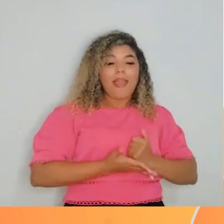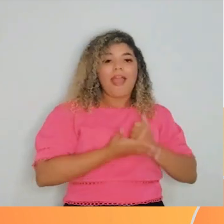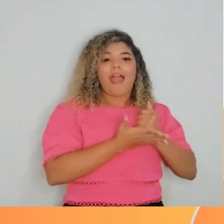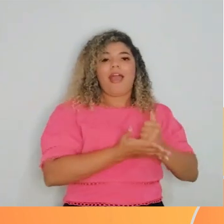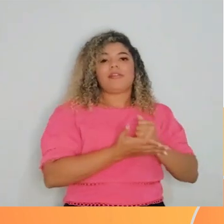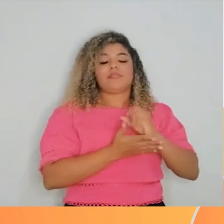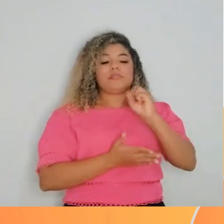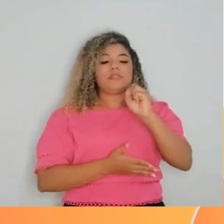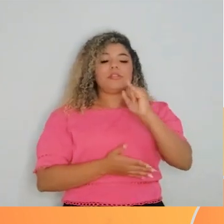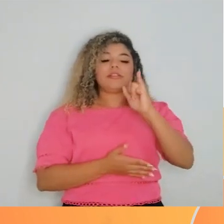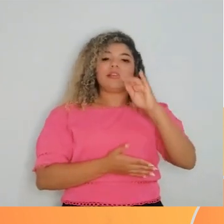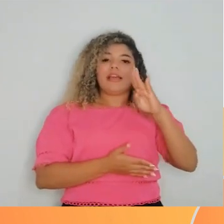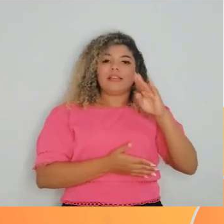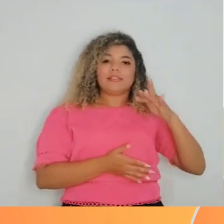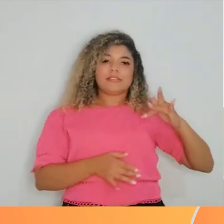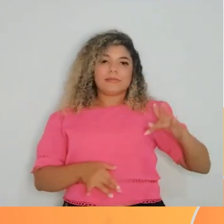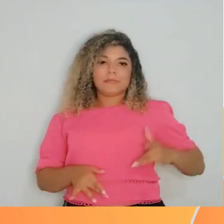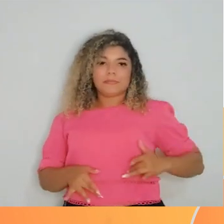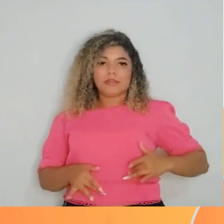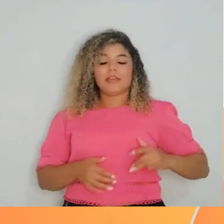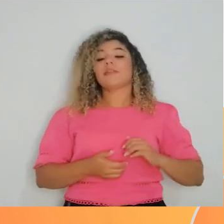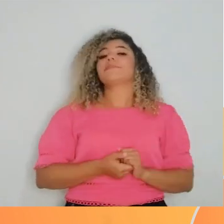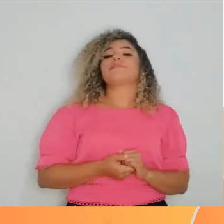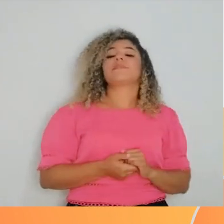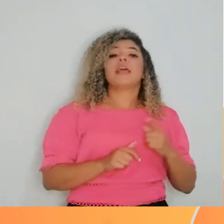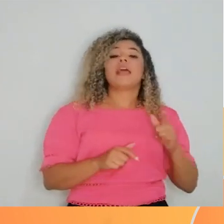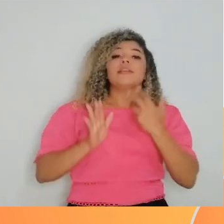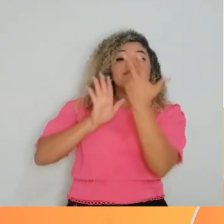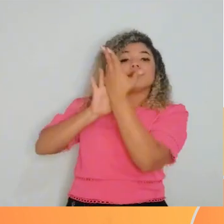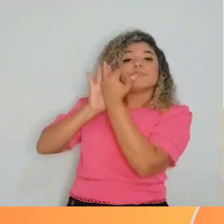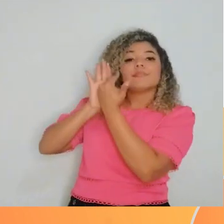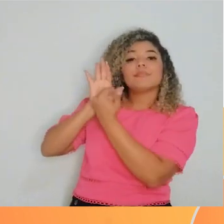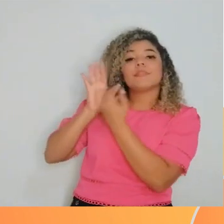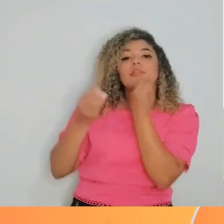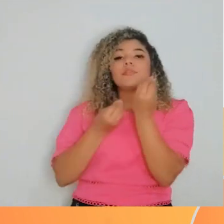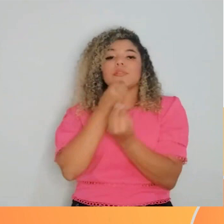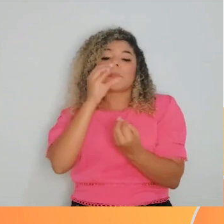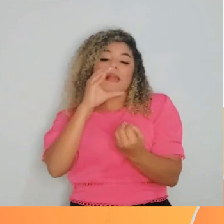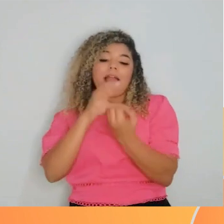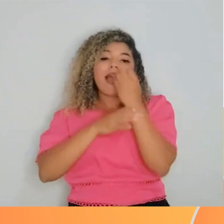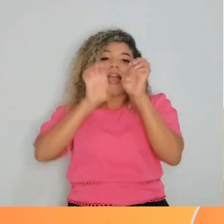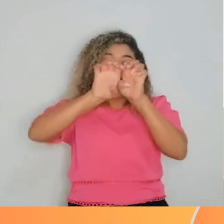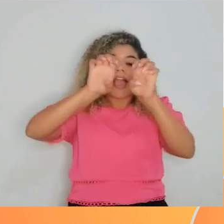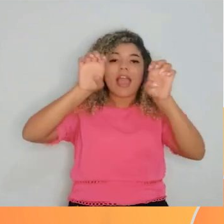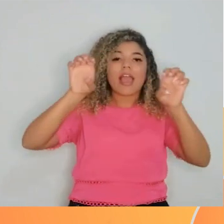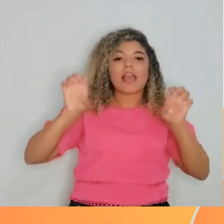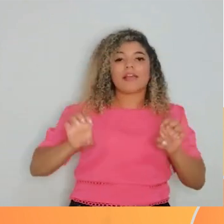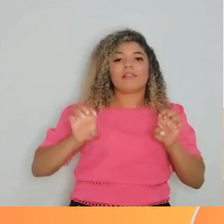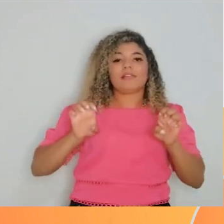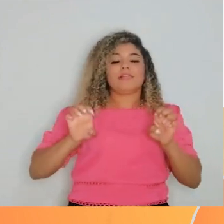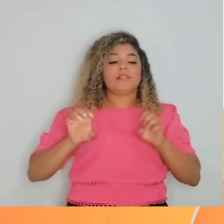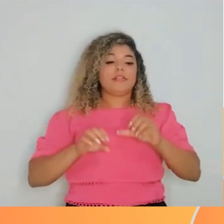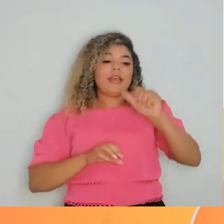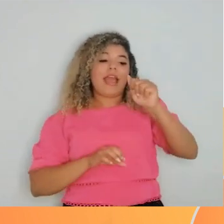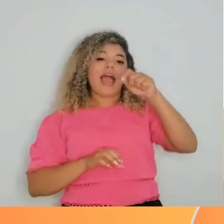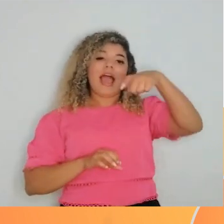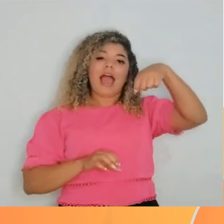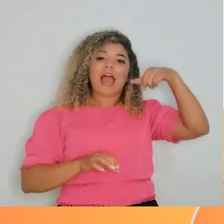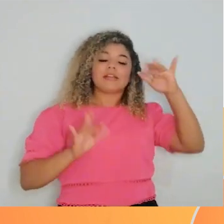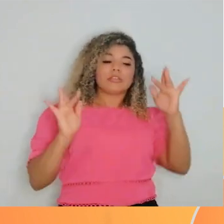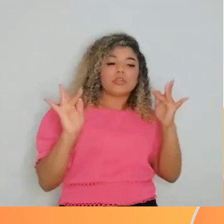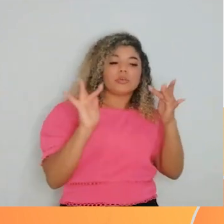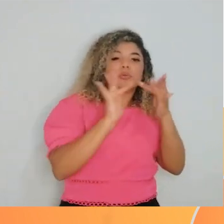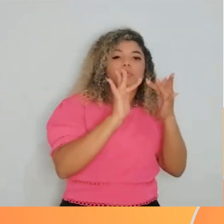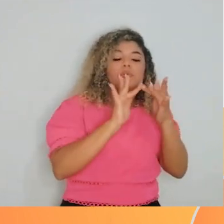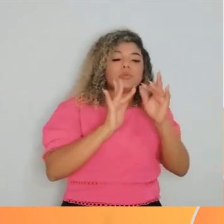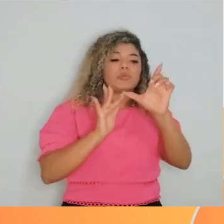composição desses sais biliares. Aqui nós temos a representação das moléculas de lipídio, aqui nós temos um ácido graxo que se une